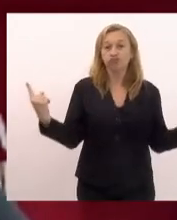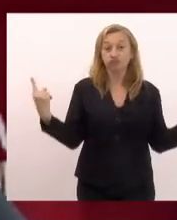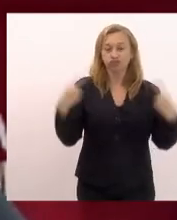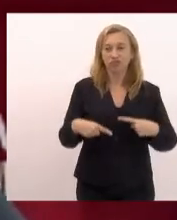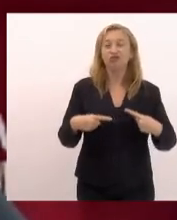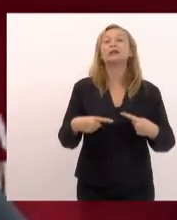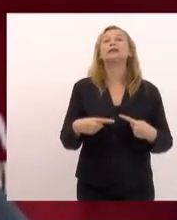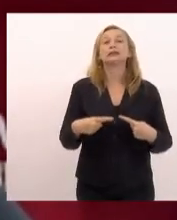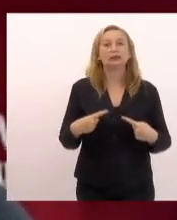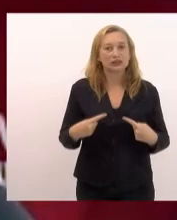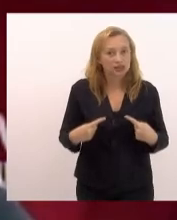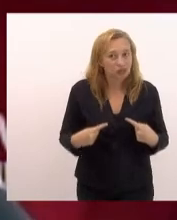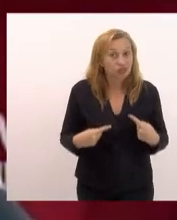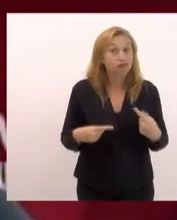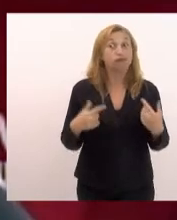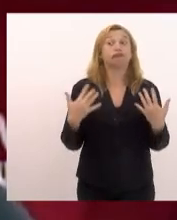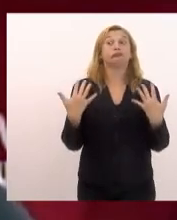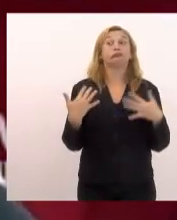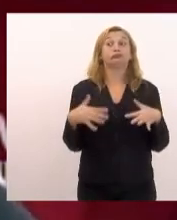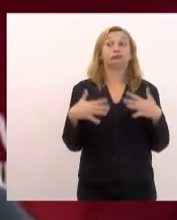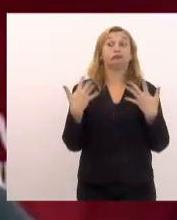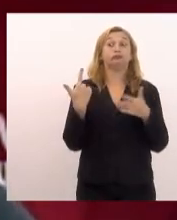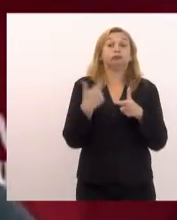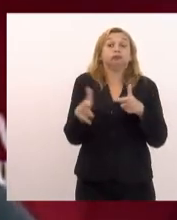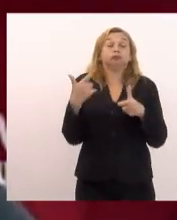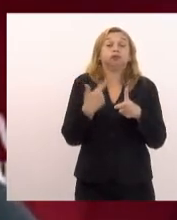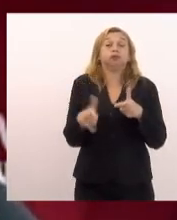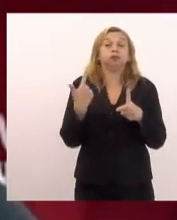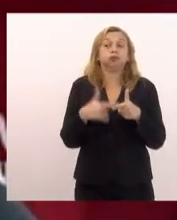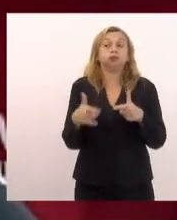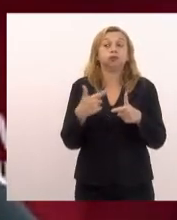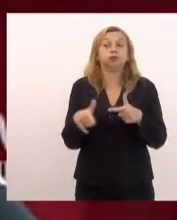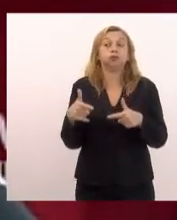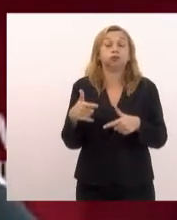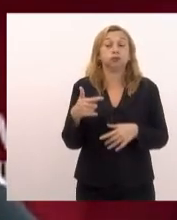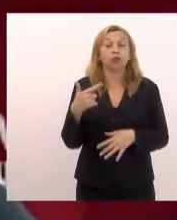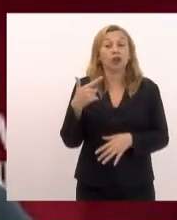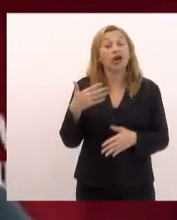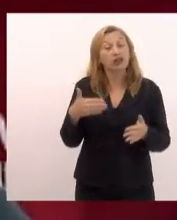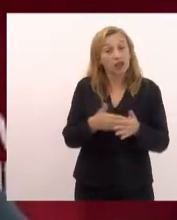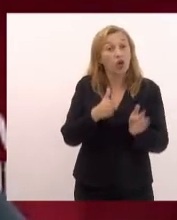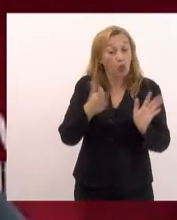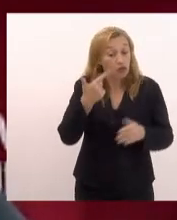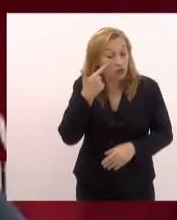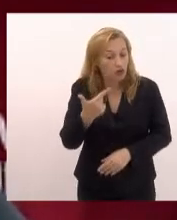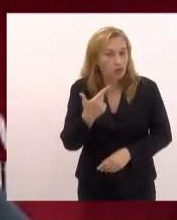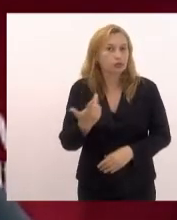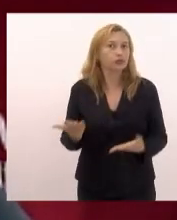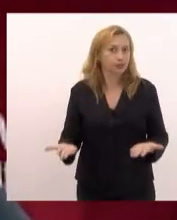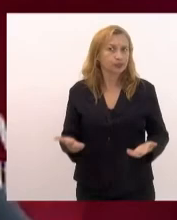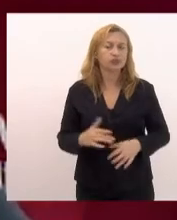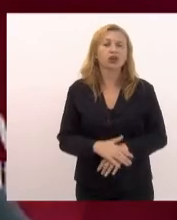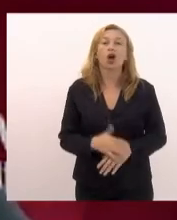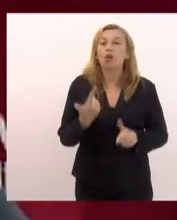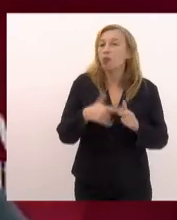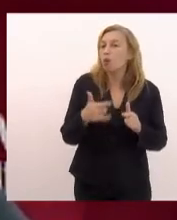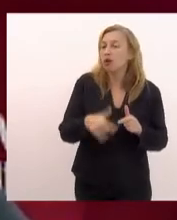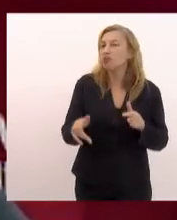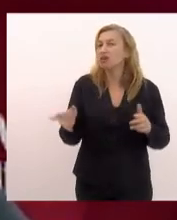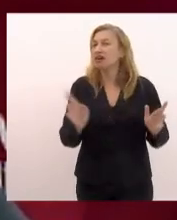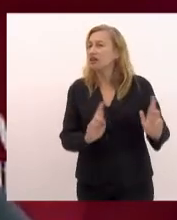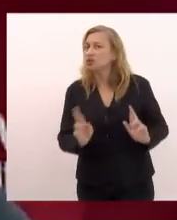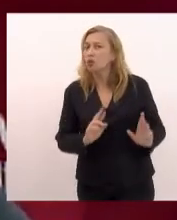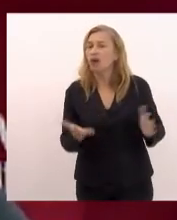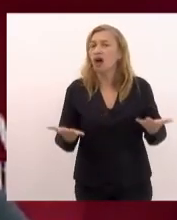desafios, de muitos problemas que ainda assolam o estado do Rio de Janeiro. Então, os problemas relativos